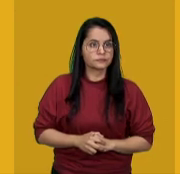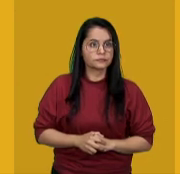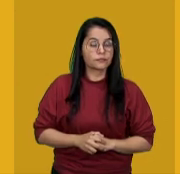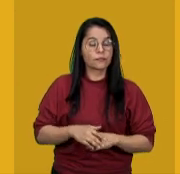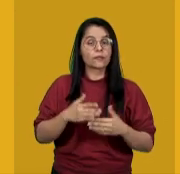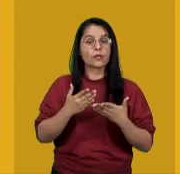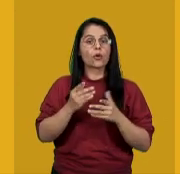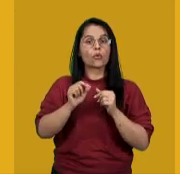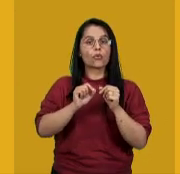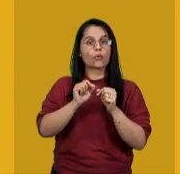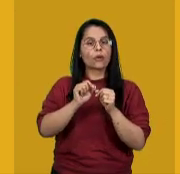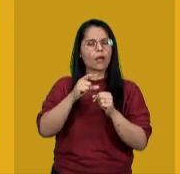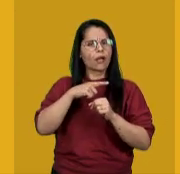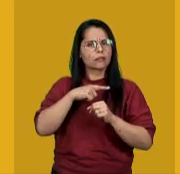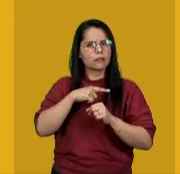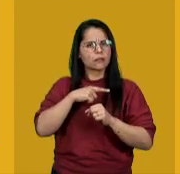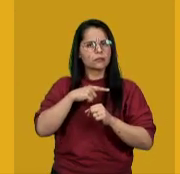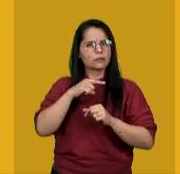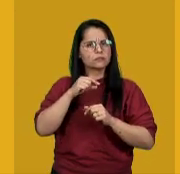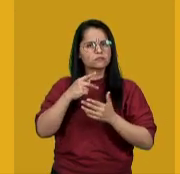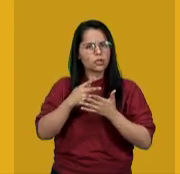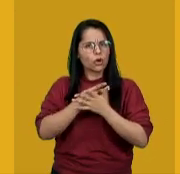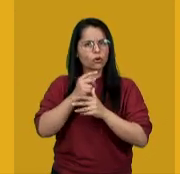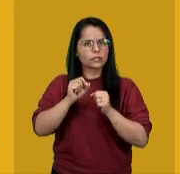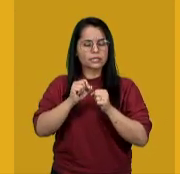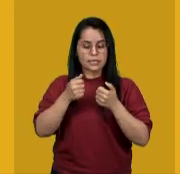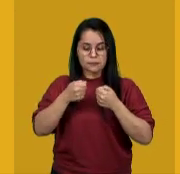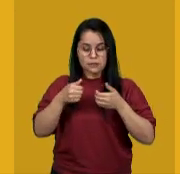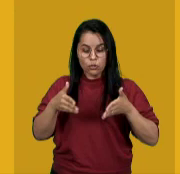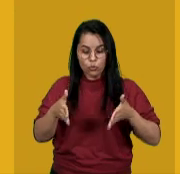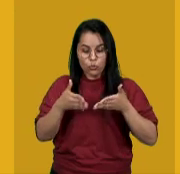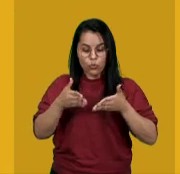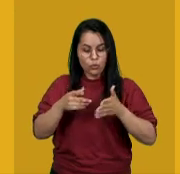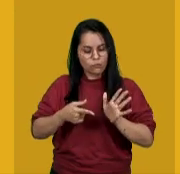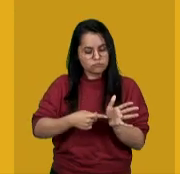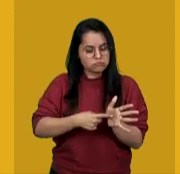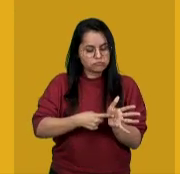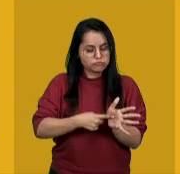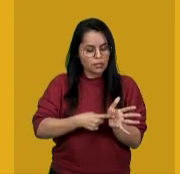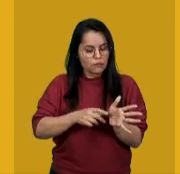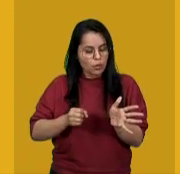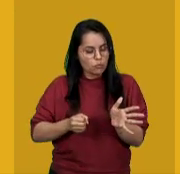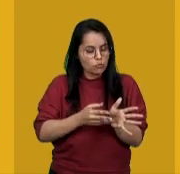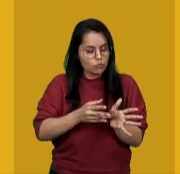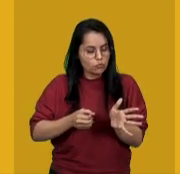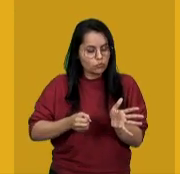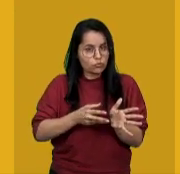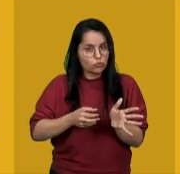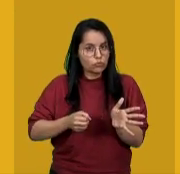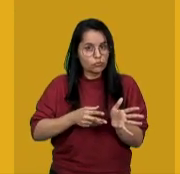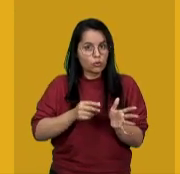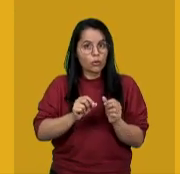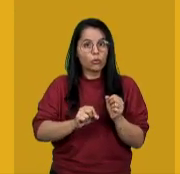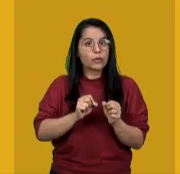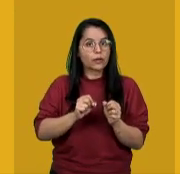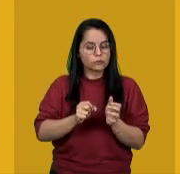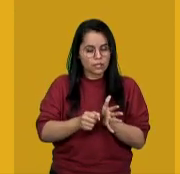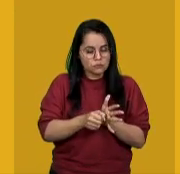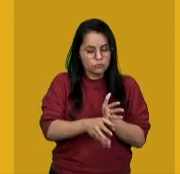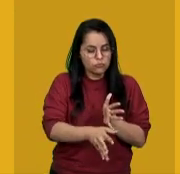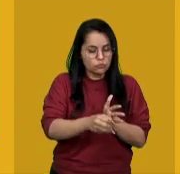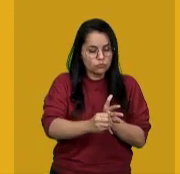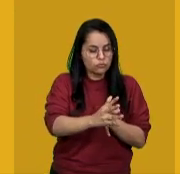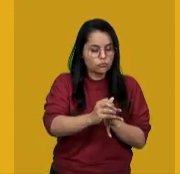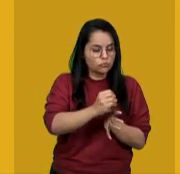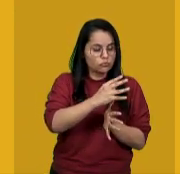O neurônio, eles têm um estímulo, ele vai transmitir o impulso